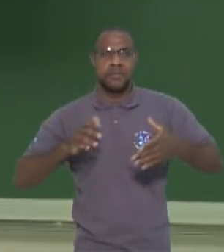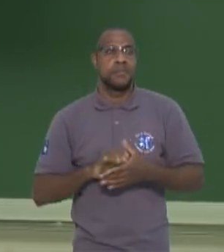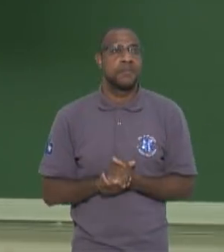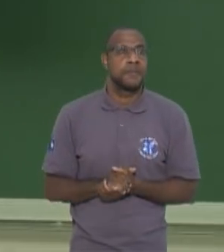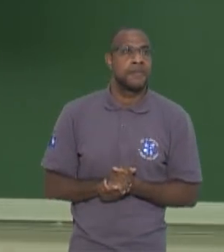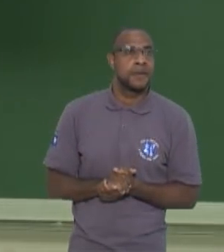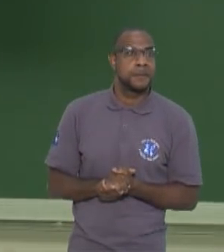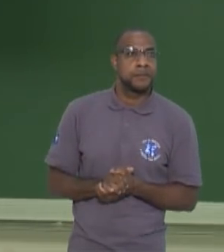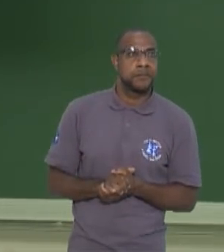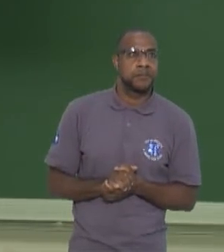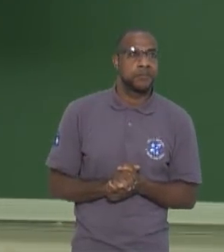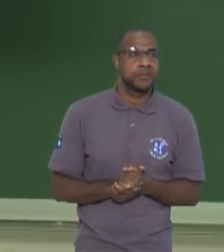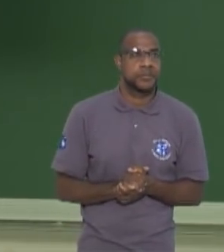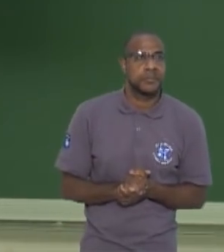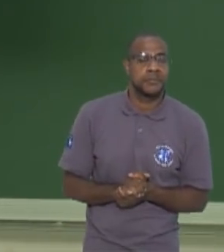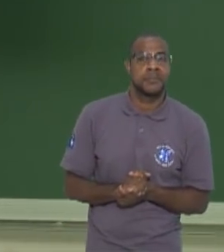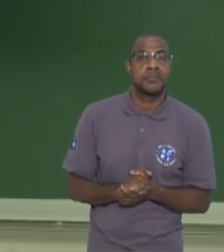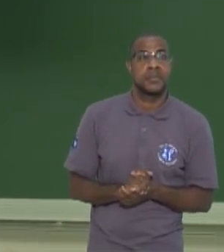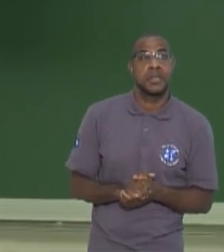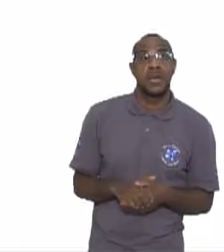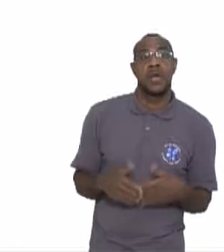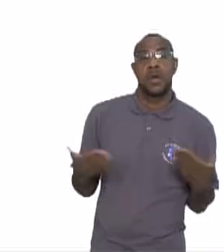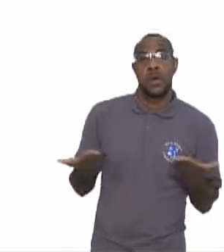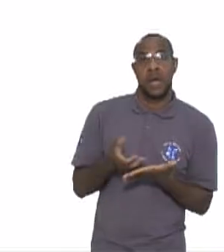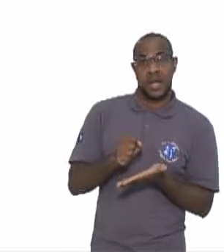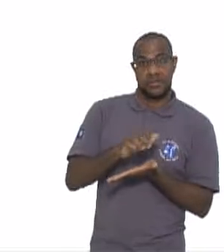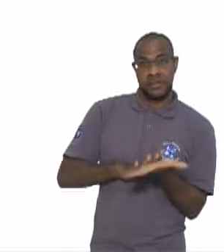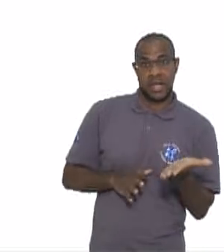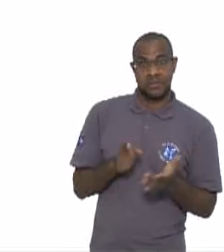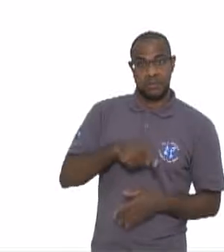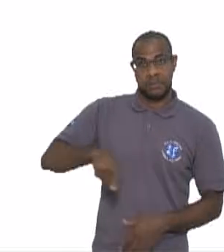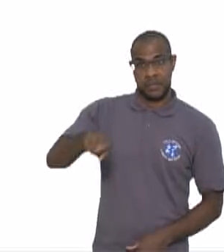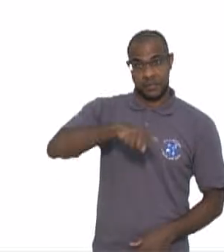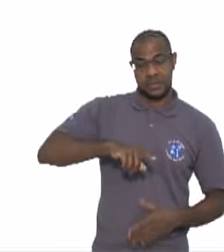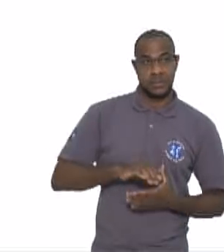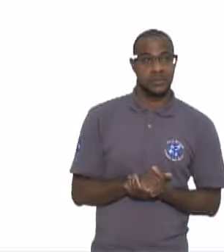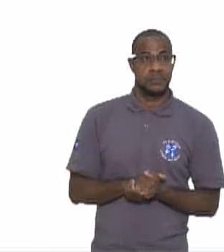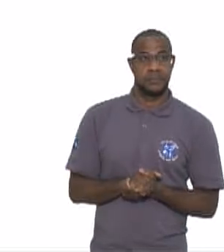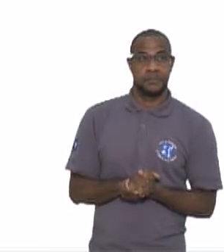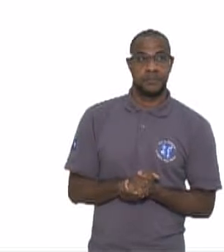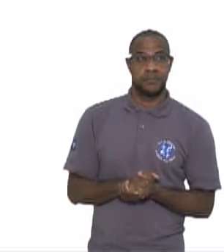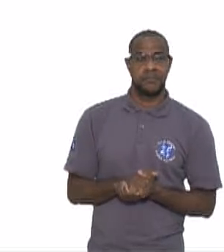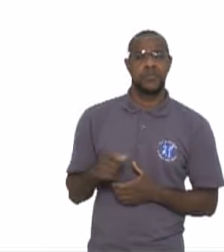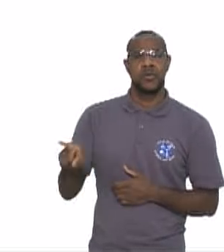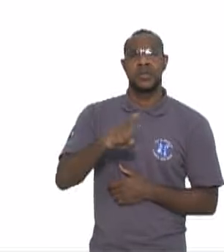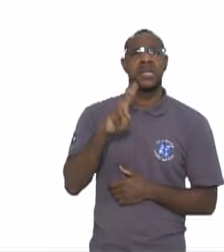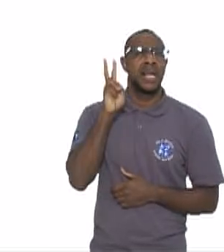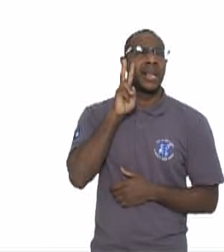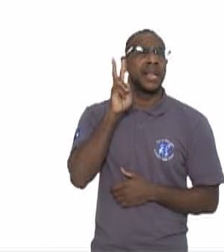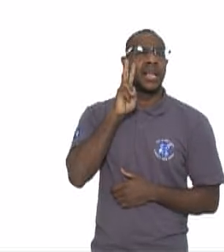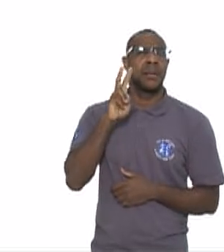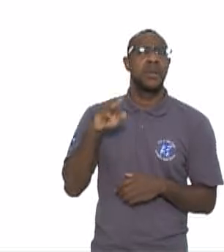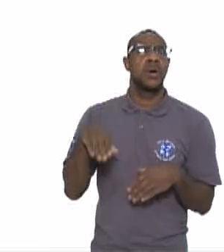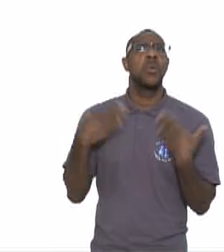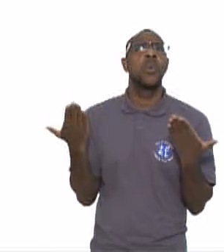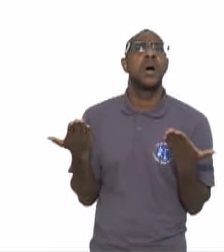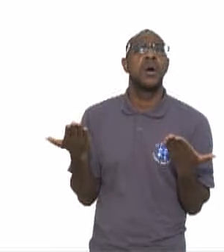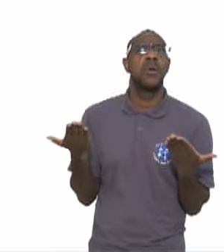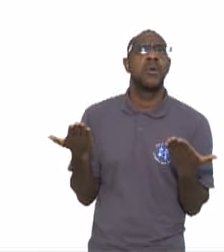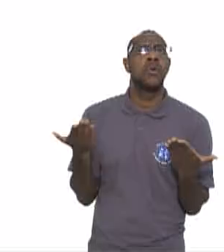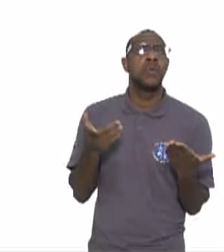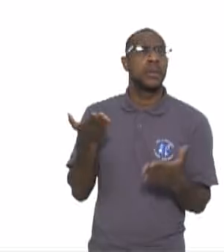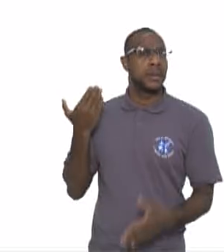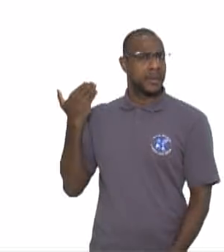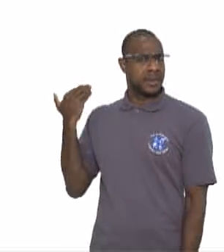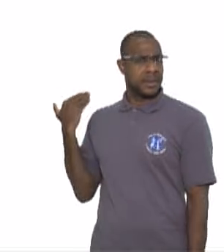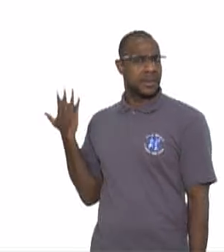art. De novo, uma atividade para vocês. Você se lembra quais foram no